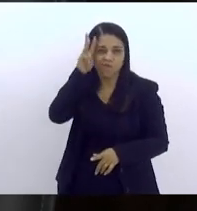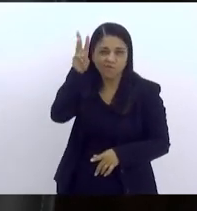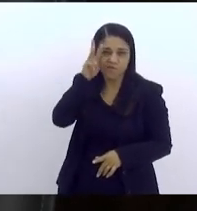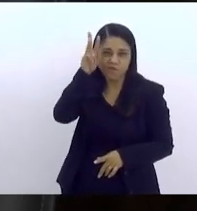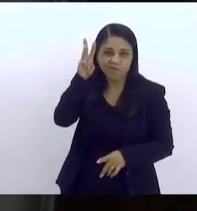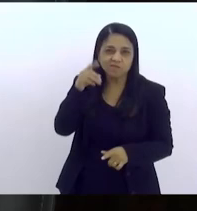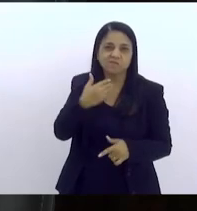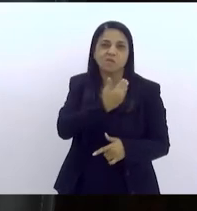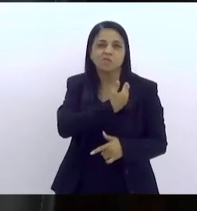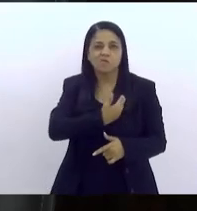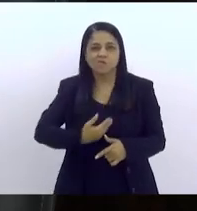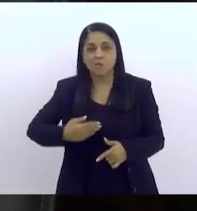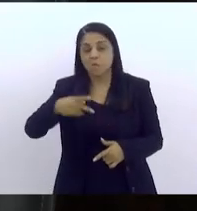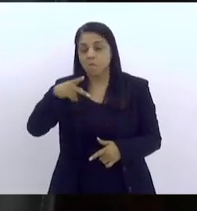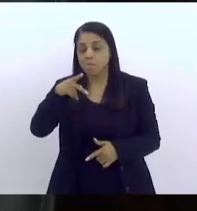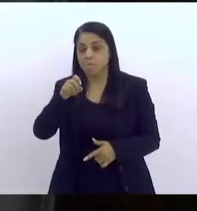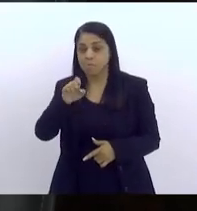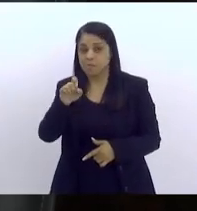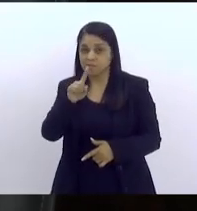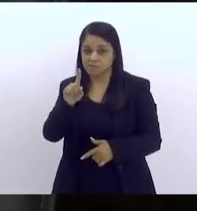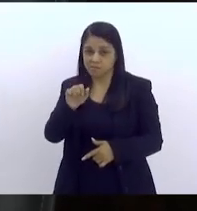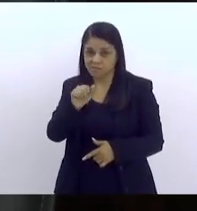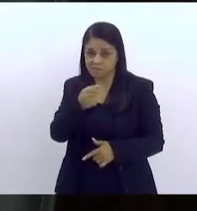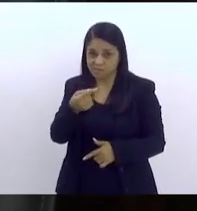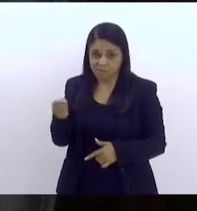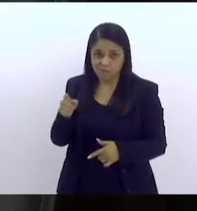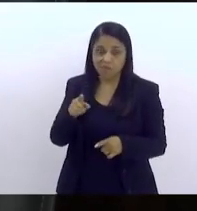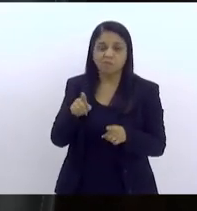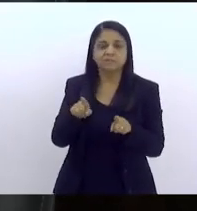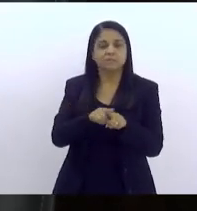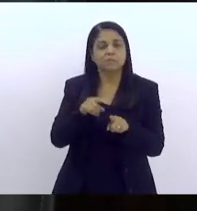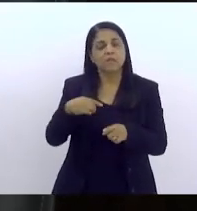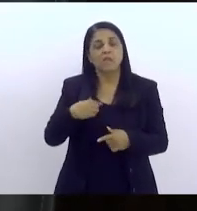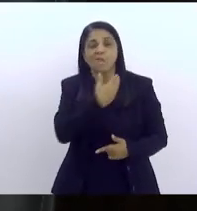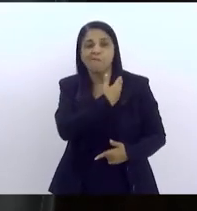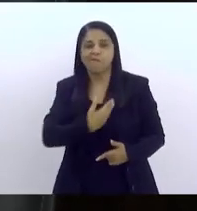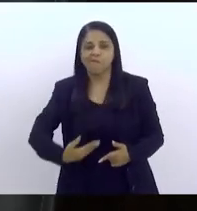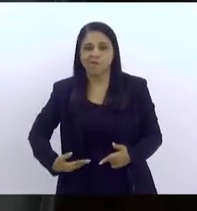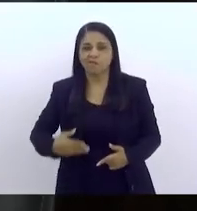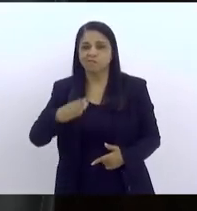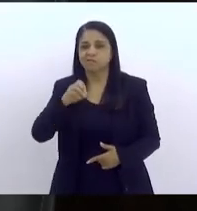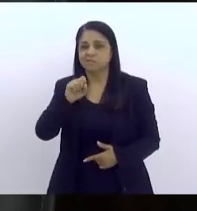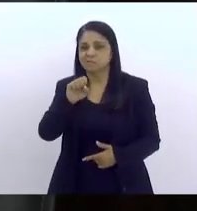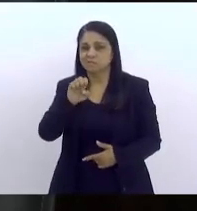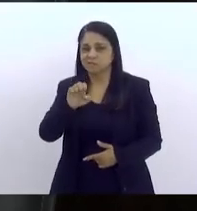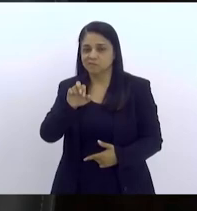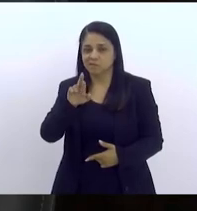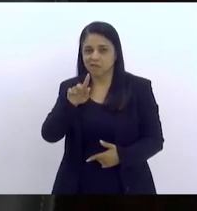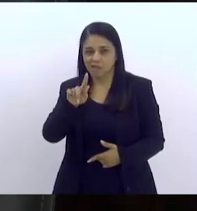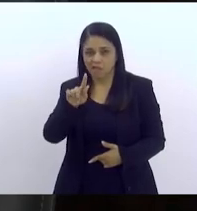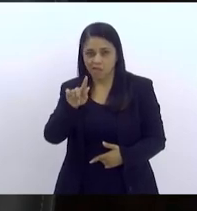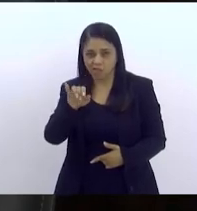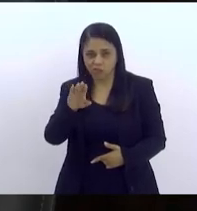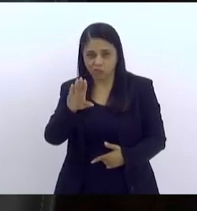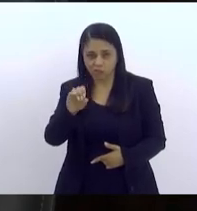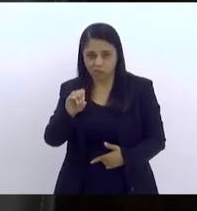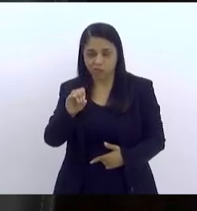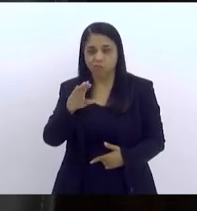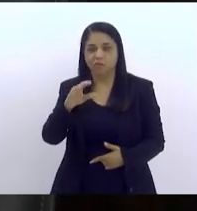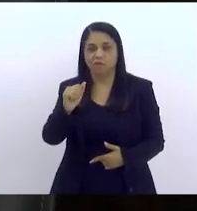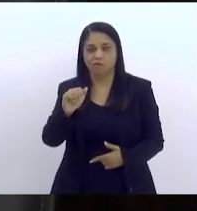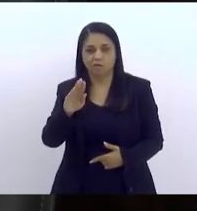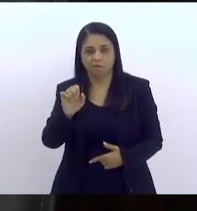praticado pelo governo Pezão e que foi praticado pelo governo Sérgio Cabral e assim por diante